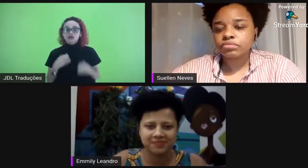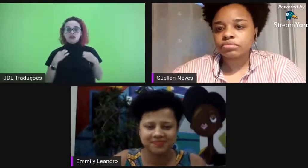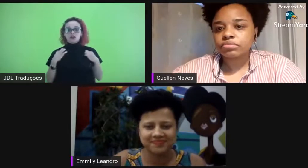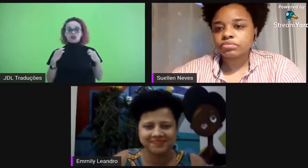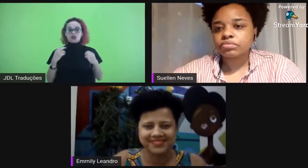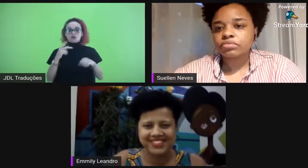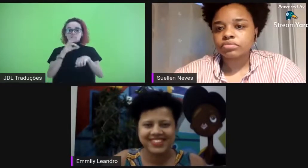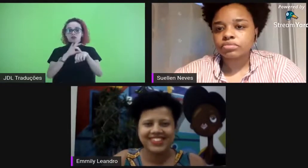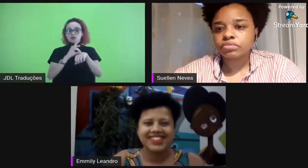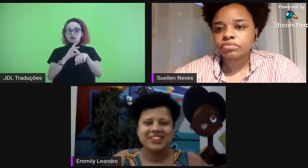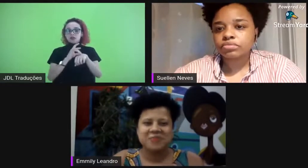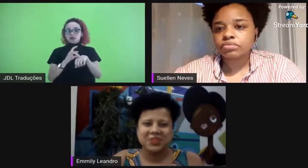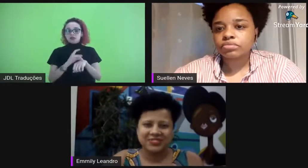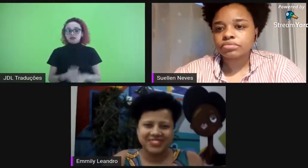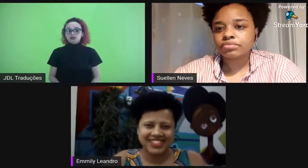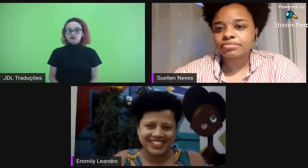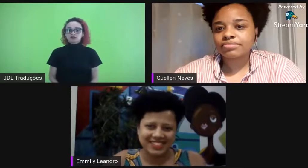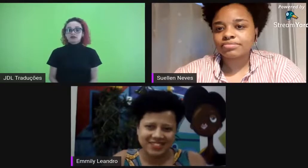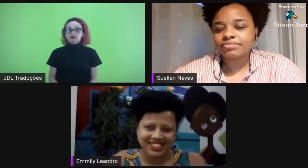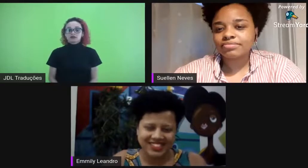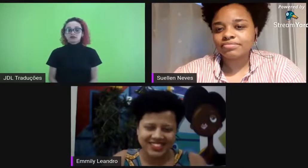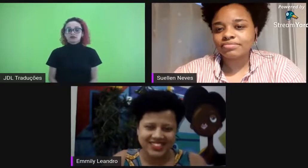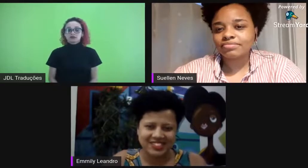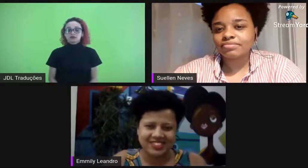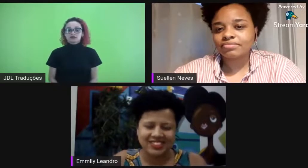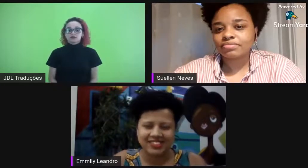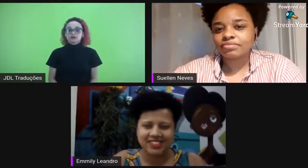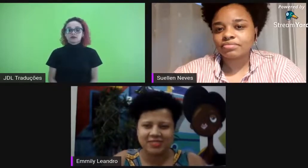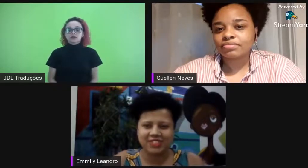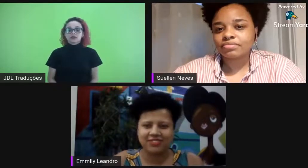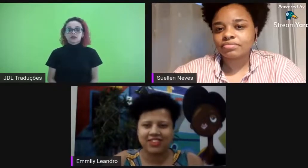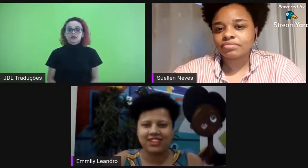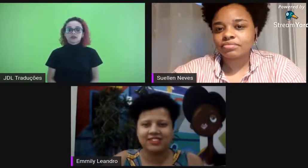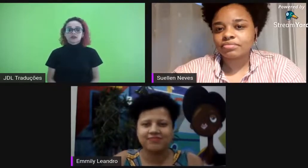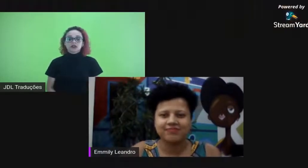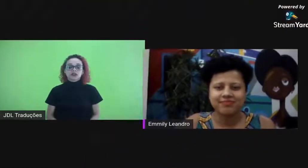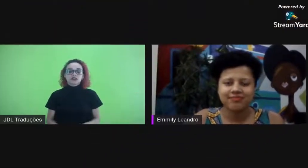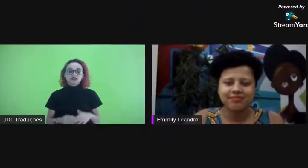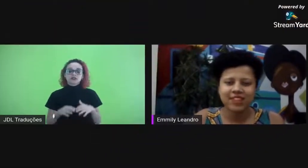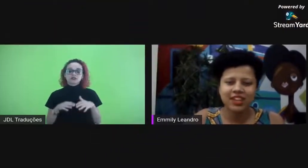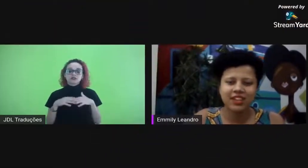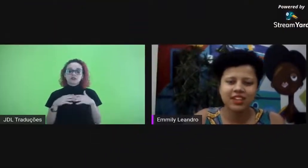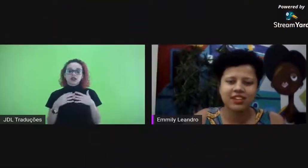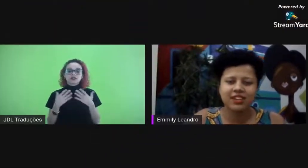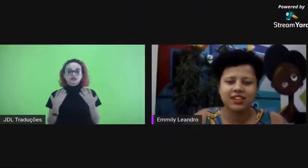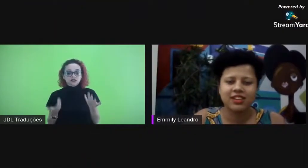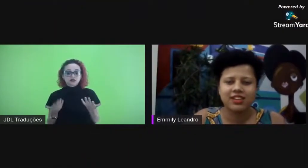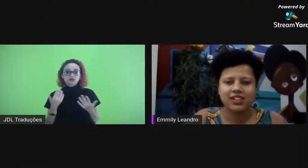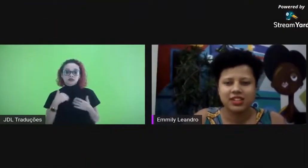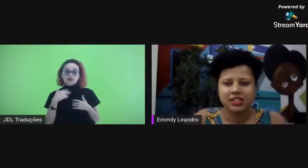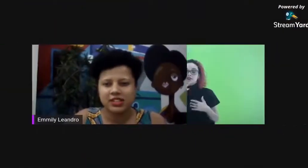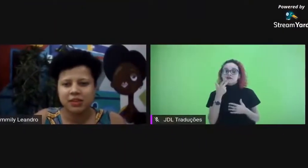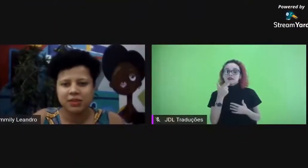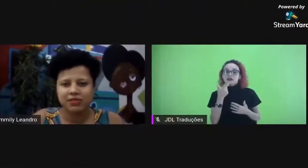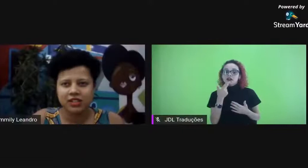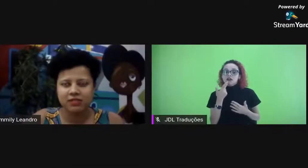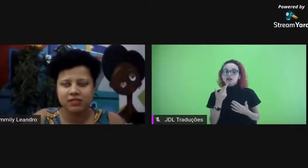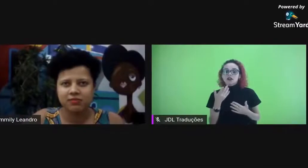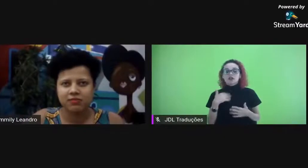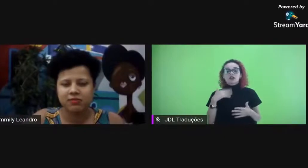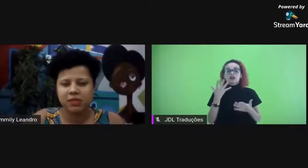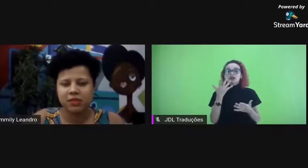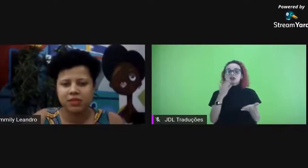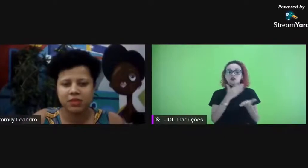preta. Bom, vou dar seguimento, então, à minha fala. Queria iniciar minha